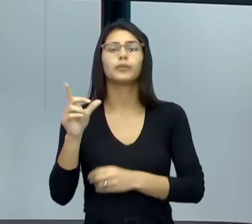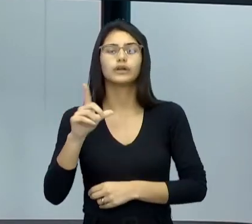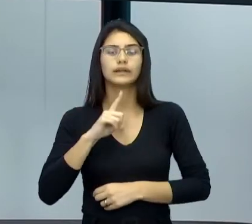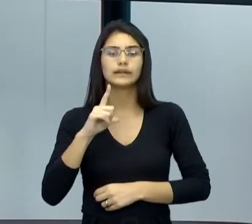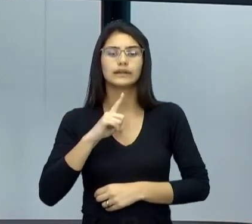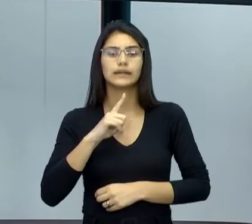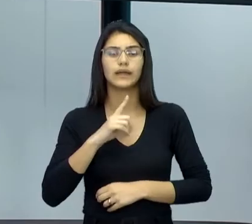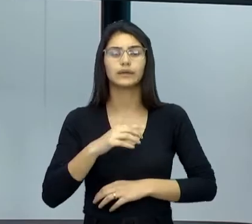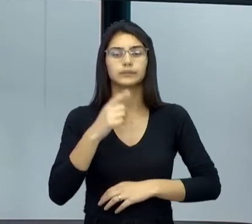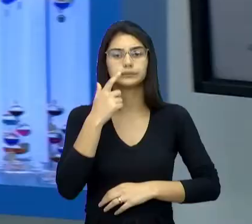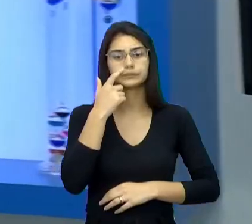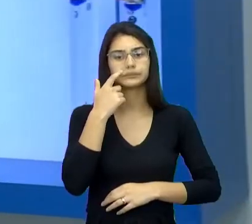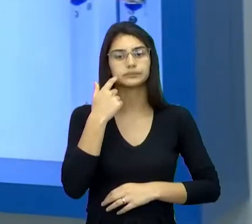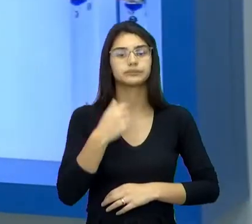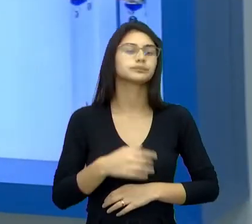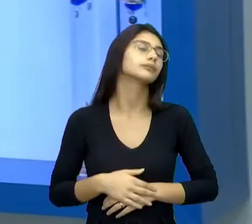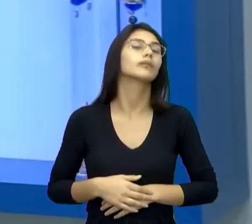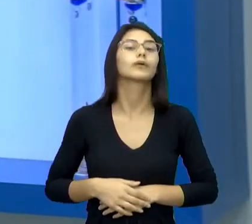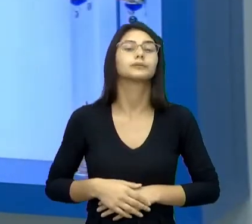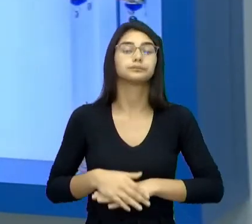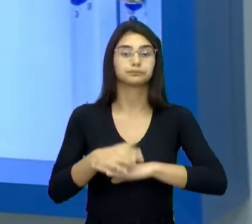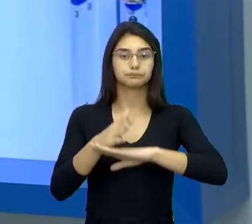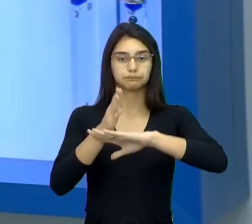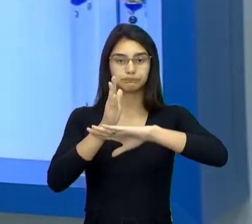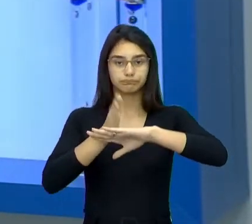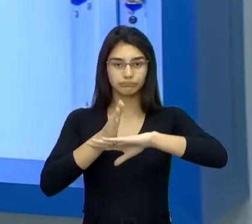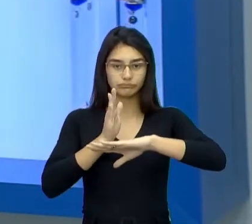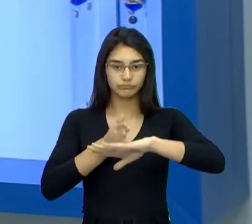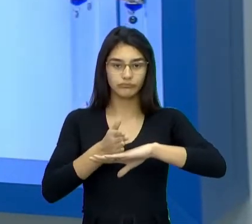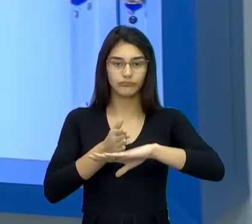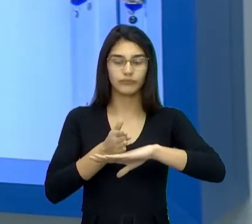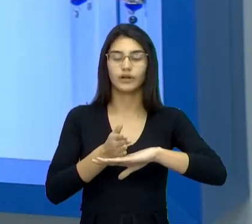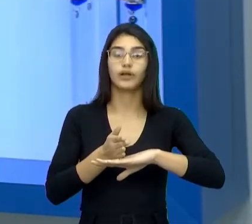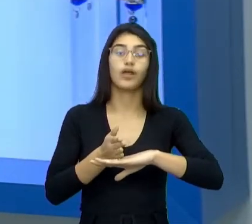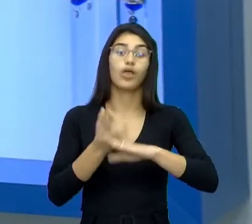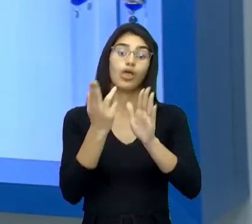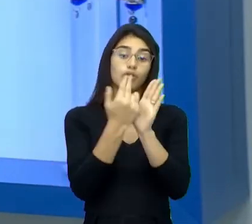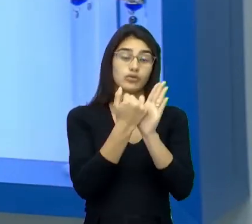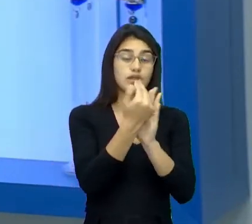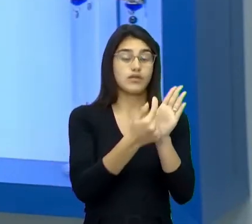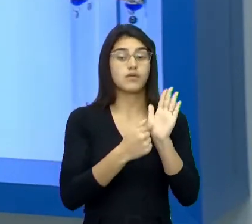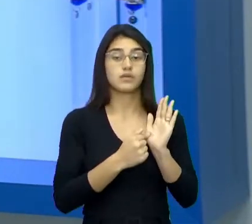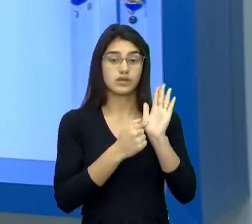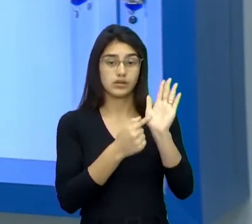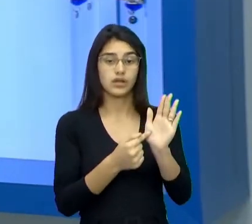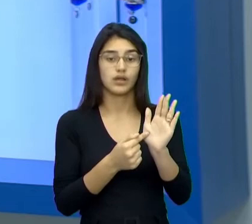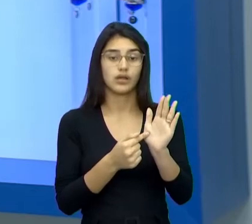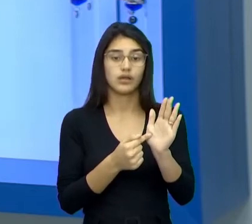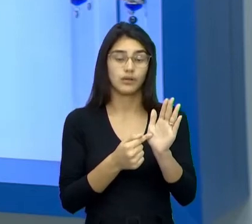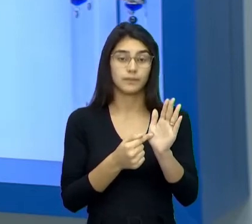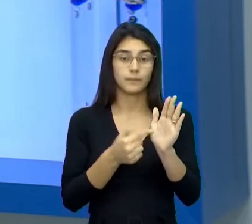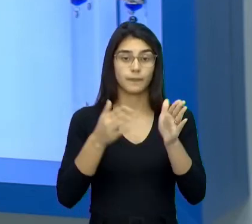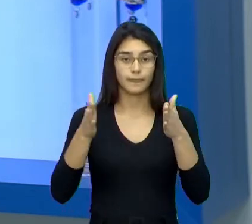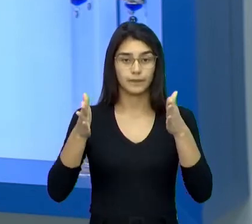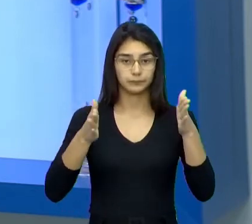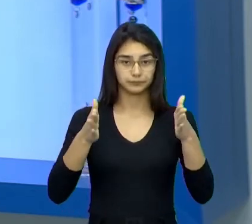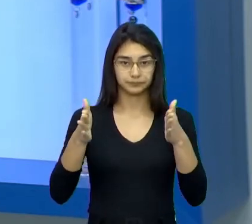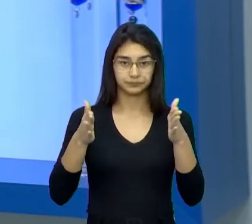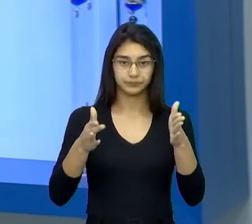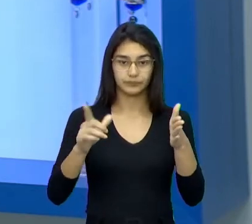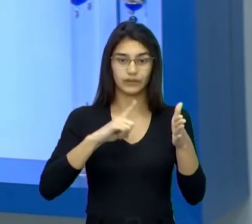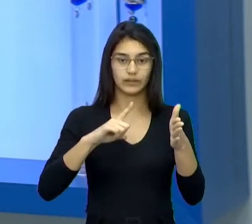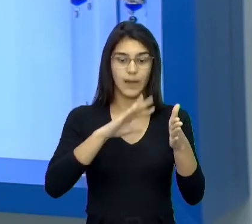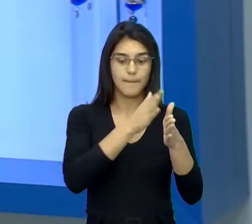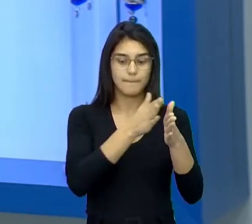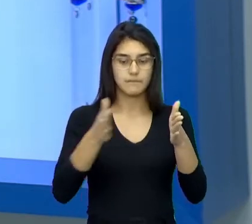no ponto ali médio, ali no caso da figura que eu representei, ou entre as duas